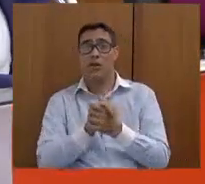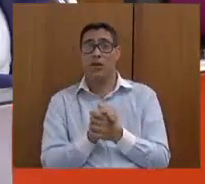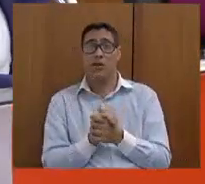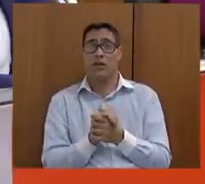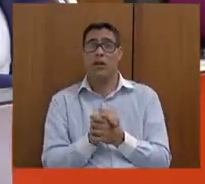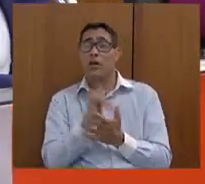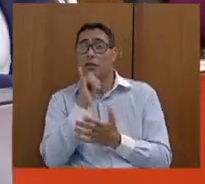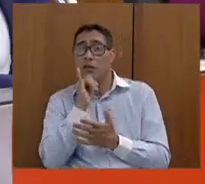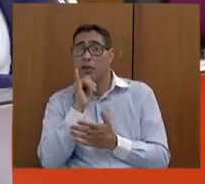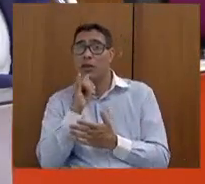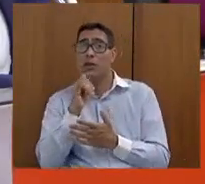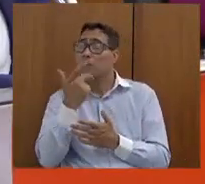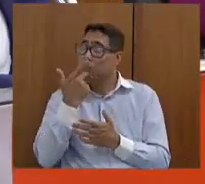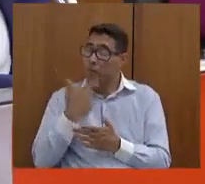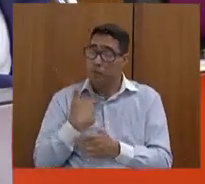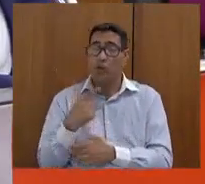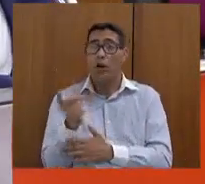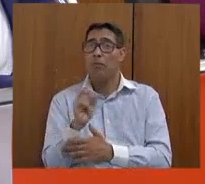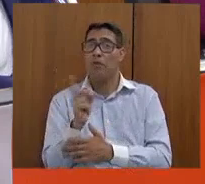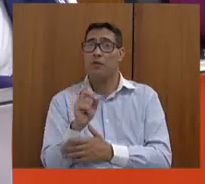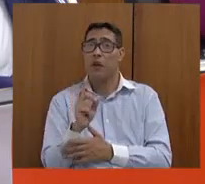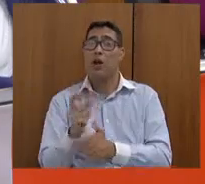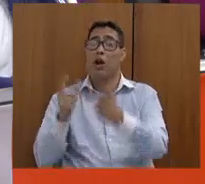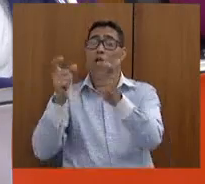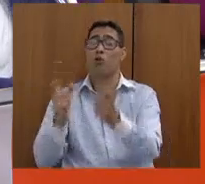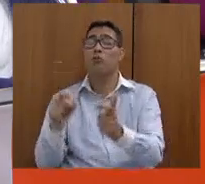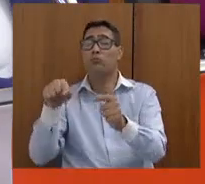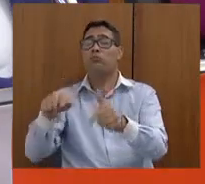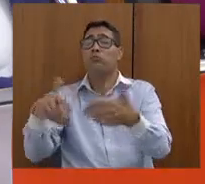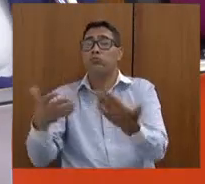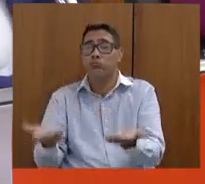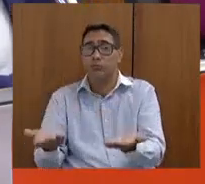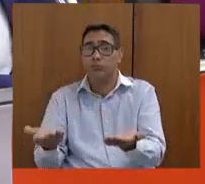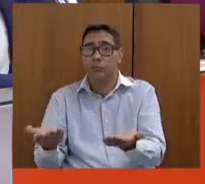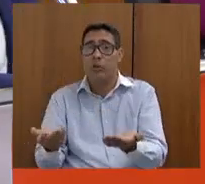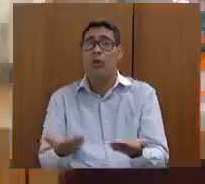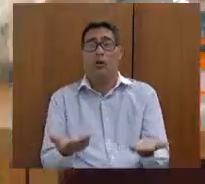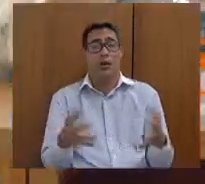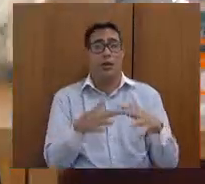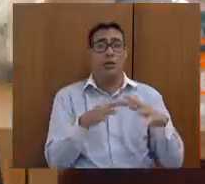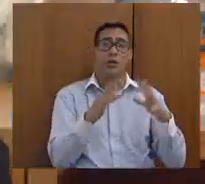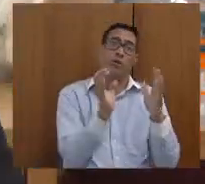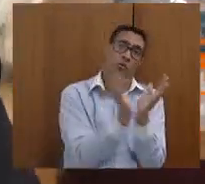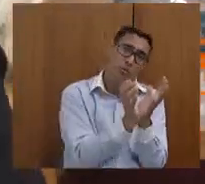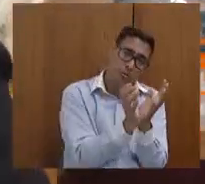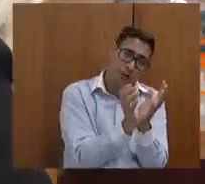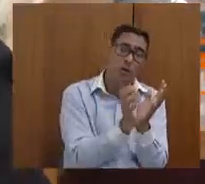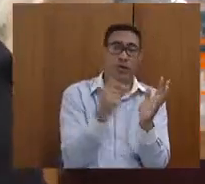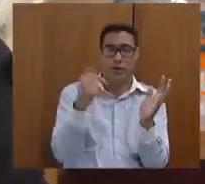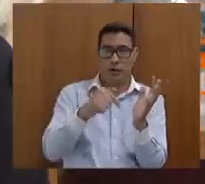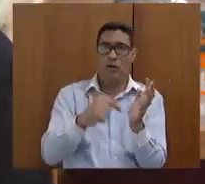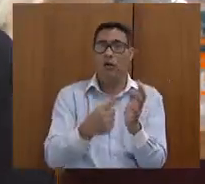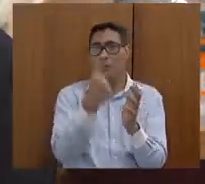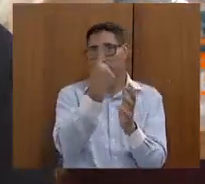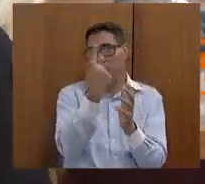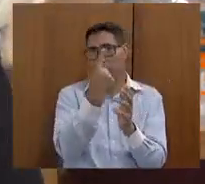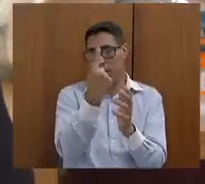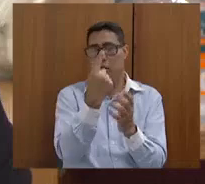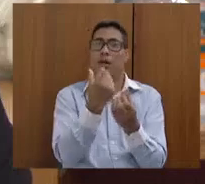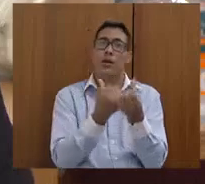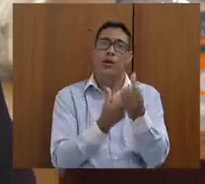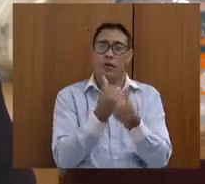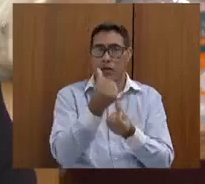carinha triste não me diz onde é que tá essa tristeza Infelizmente aqui nessa comissão ao longo desse primeiro semestre